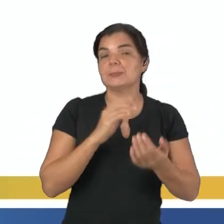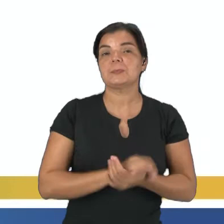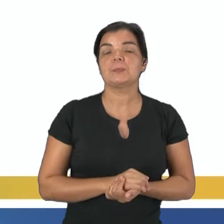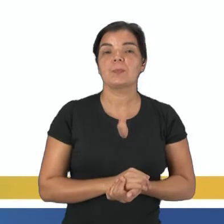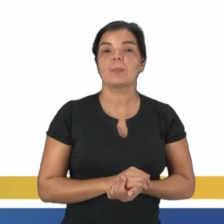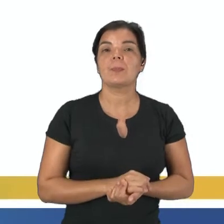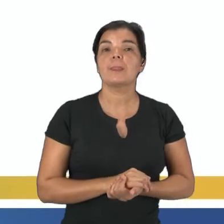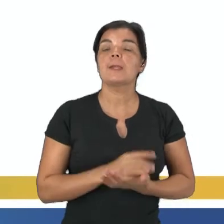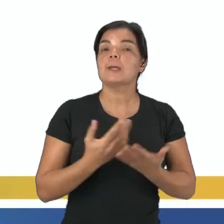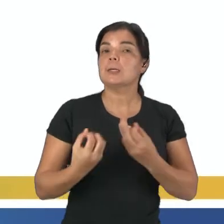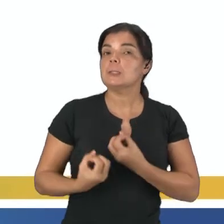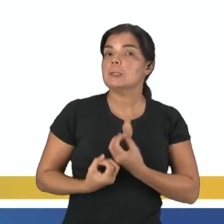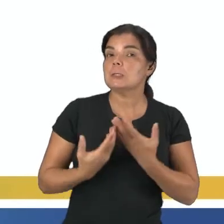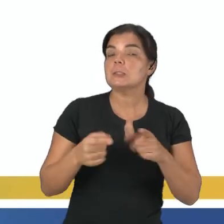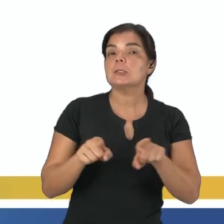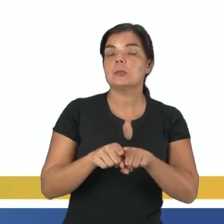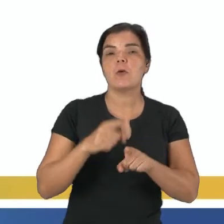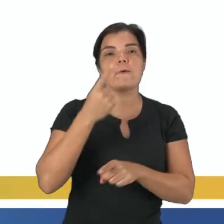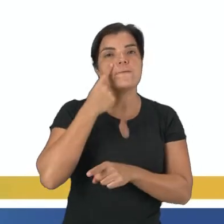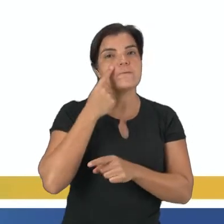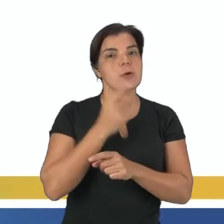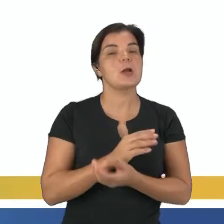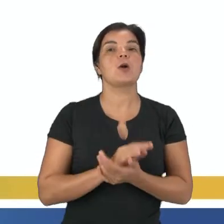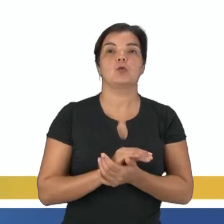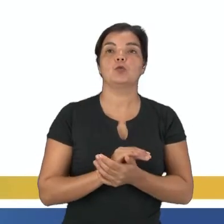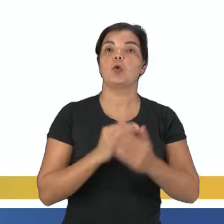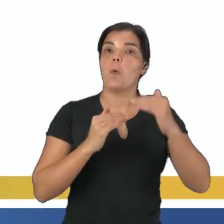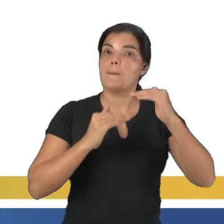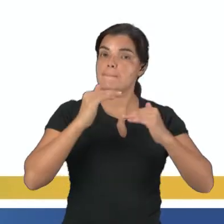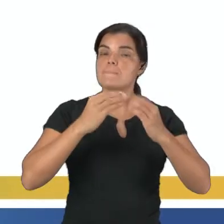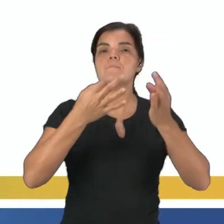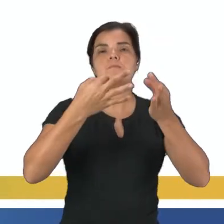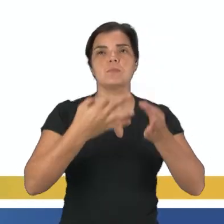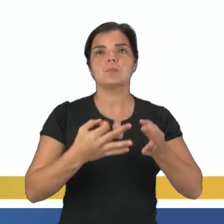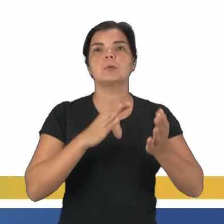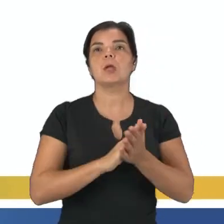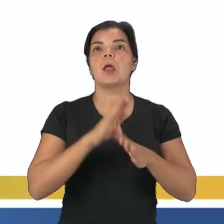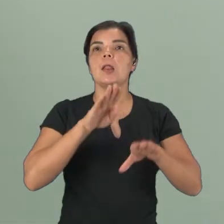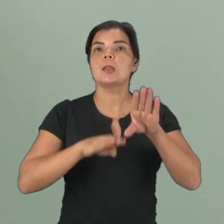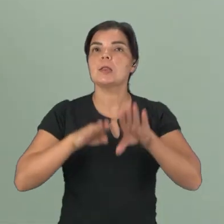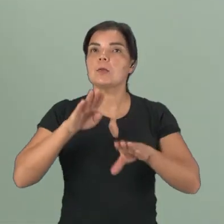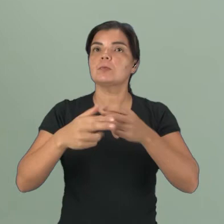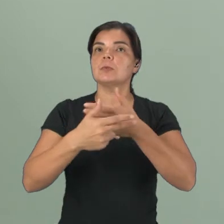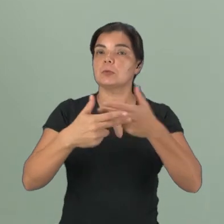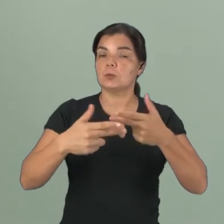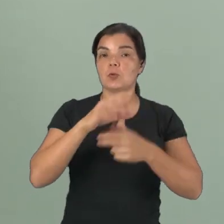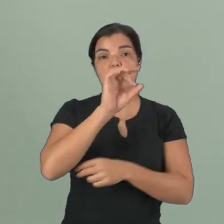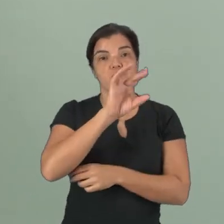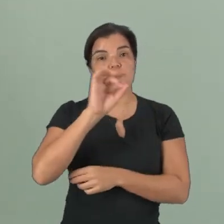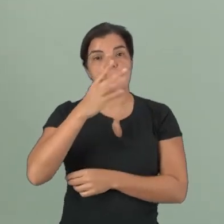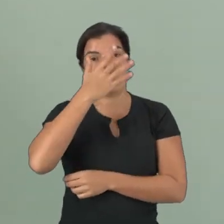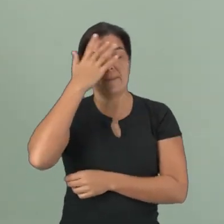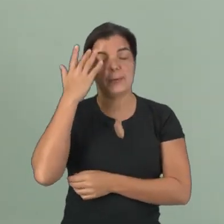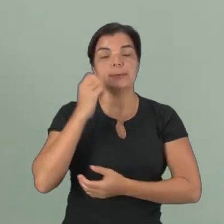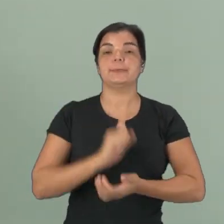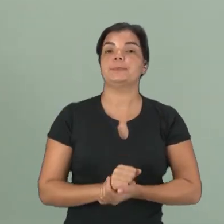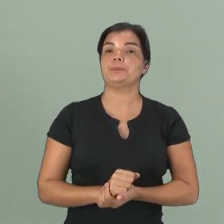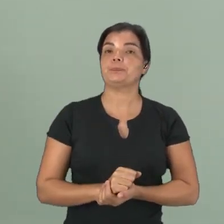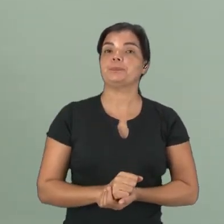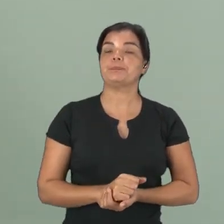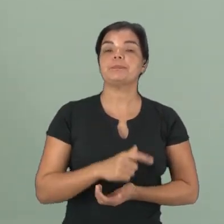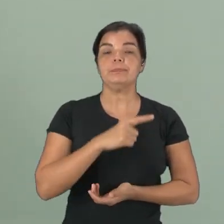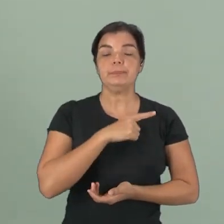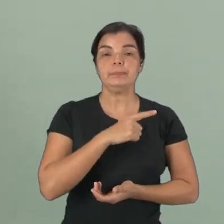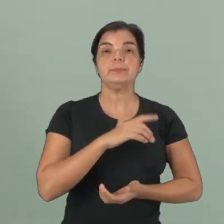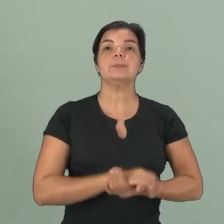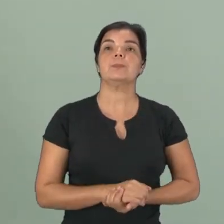igualdade altamente expressa, a gente tem uma divisão muito bem feita de acordo com as condições de cada indivíduo. Então a